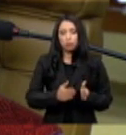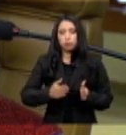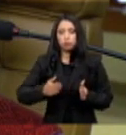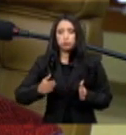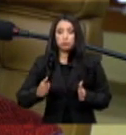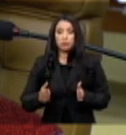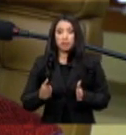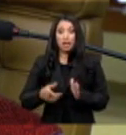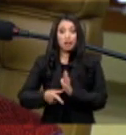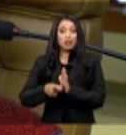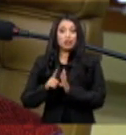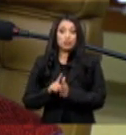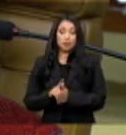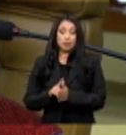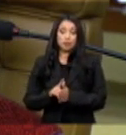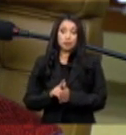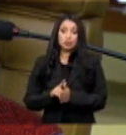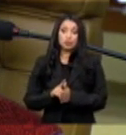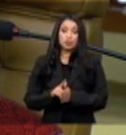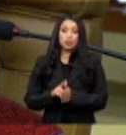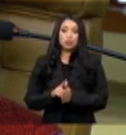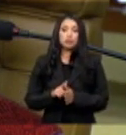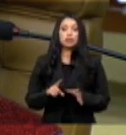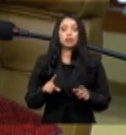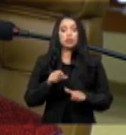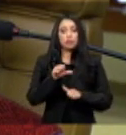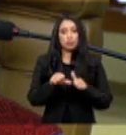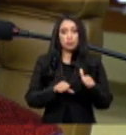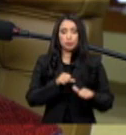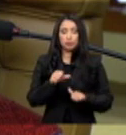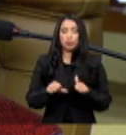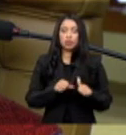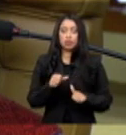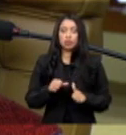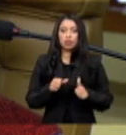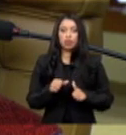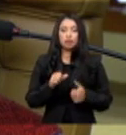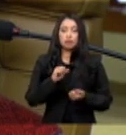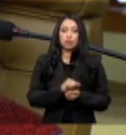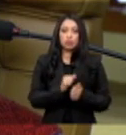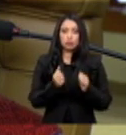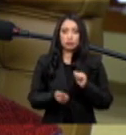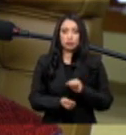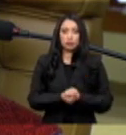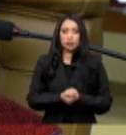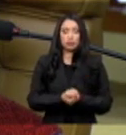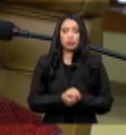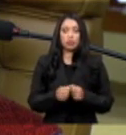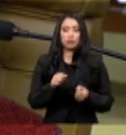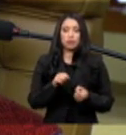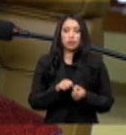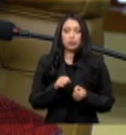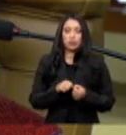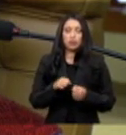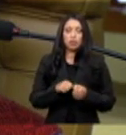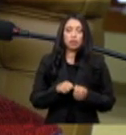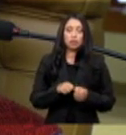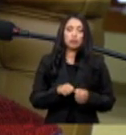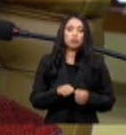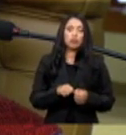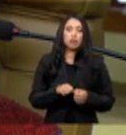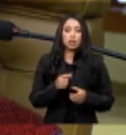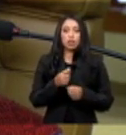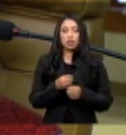antecipada e alterando os ajustamentos originais e transferem bens operacionais e não